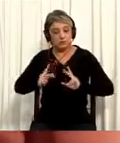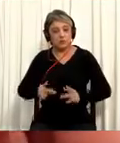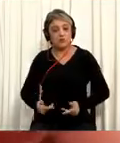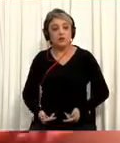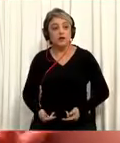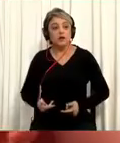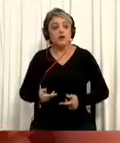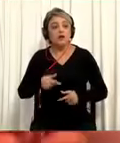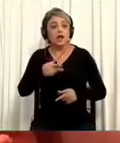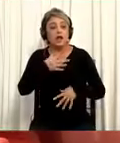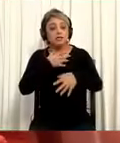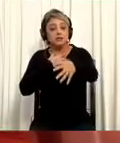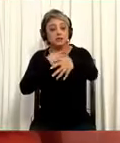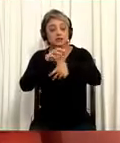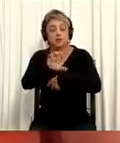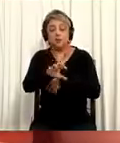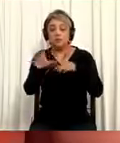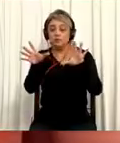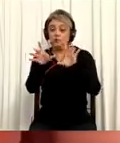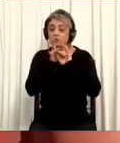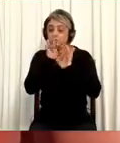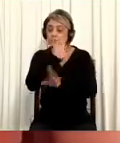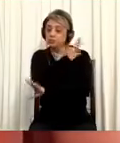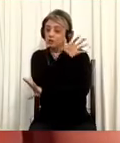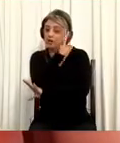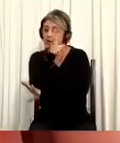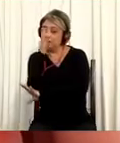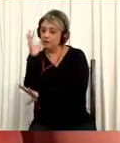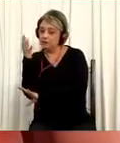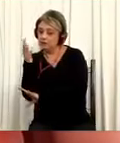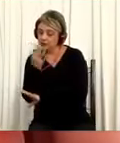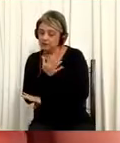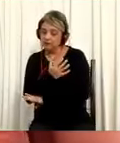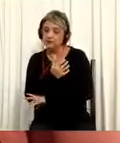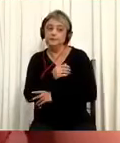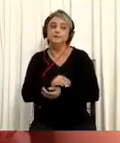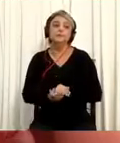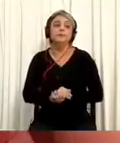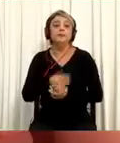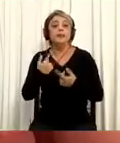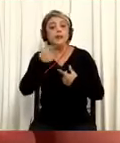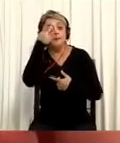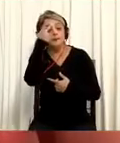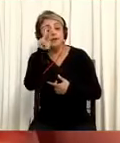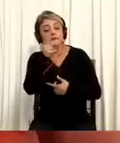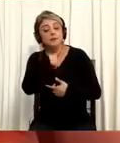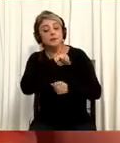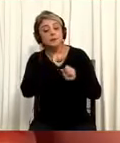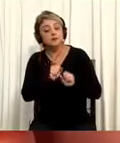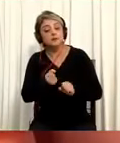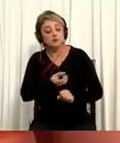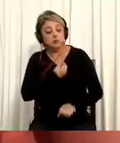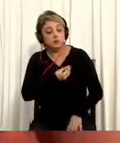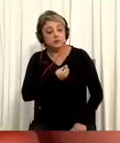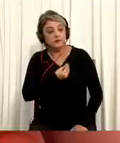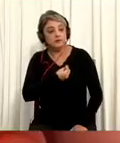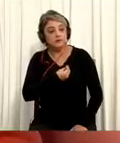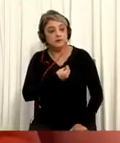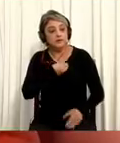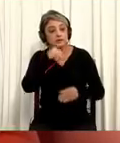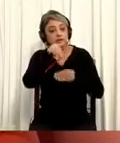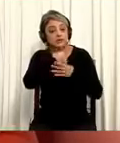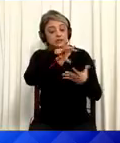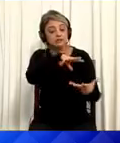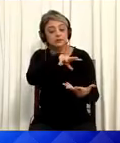a solidariedade com a natureza, como a Ellen colocou muito bem, e para que a gente possa sobreviver dentro